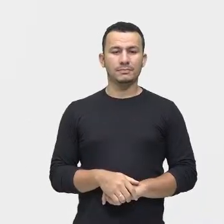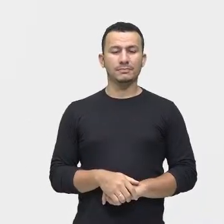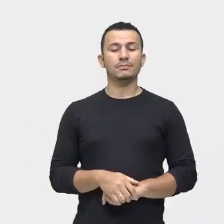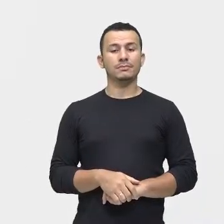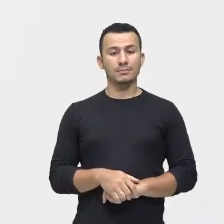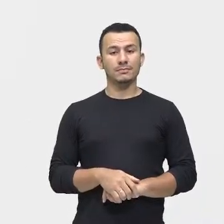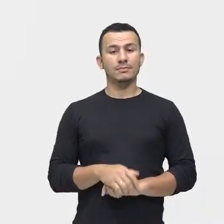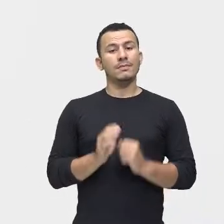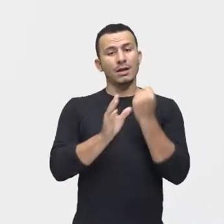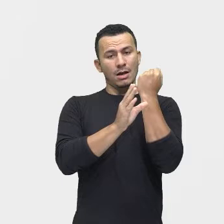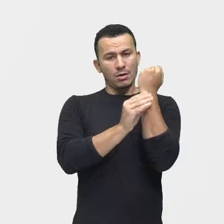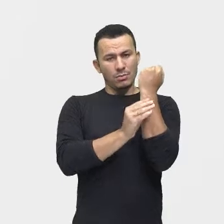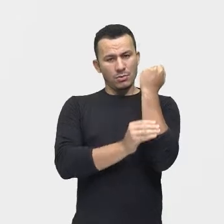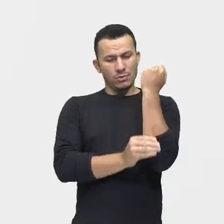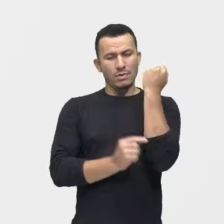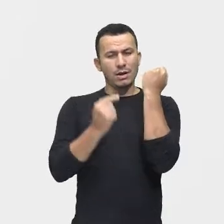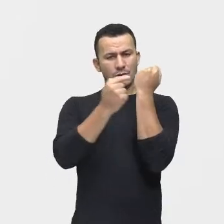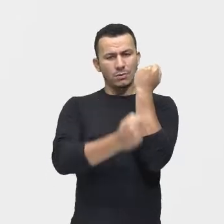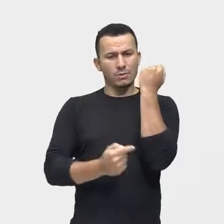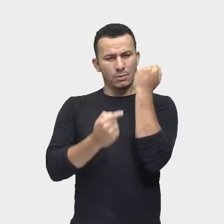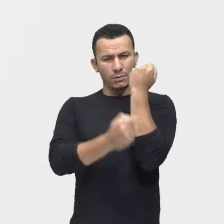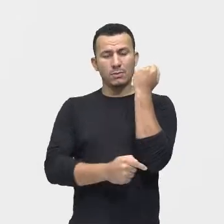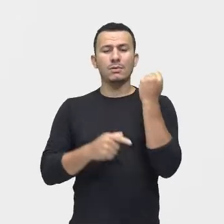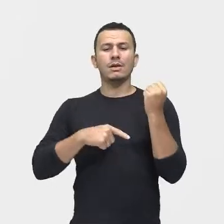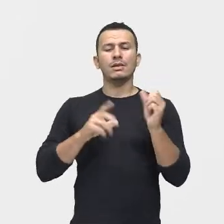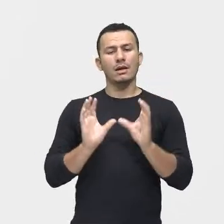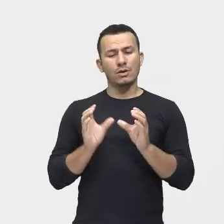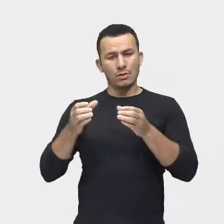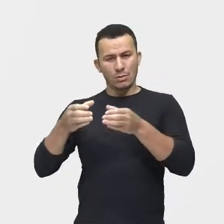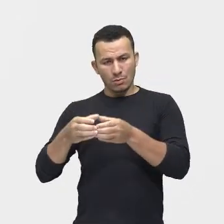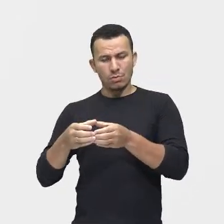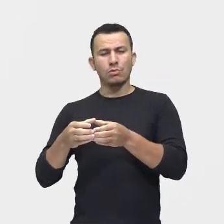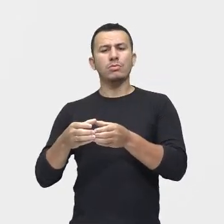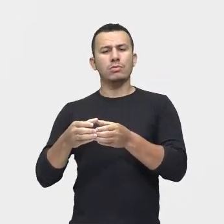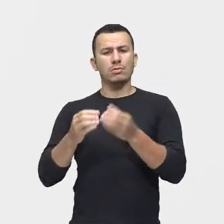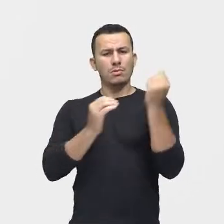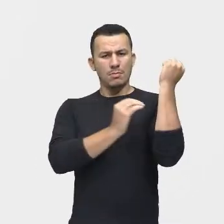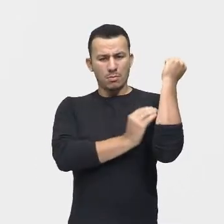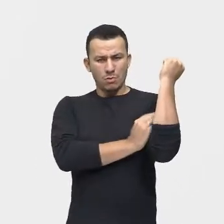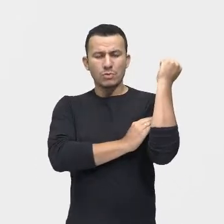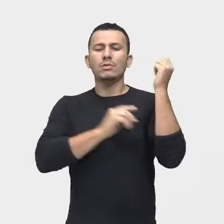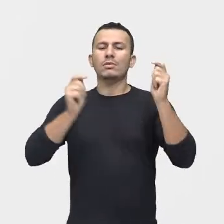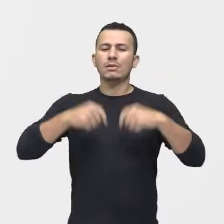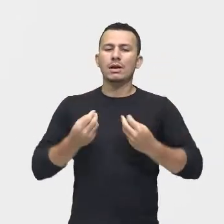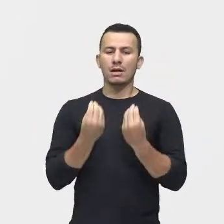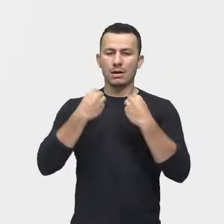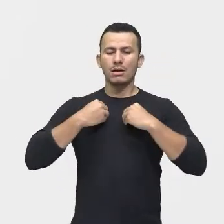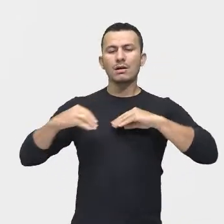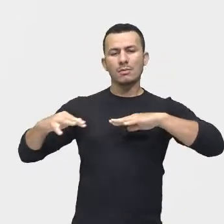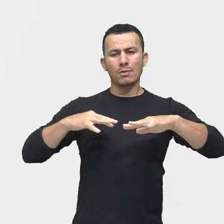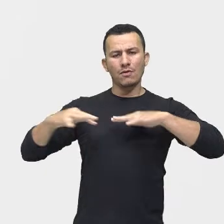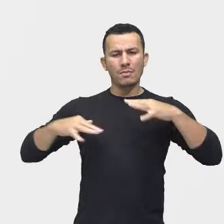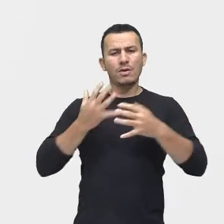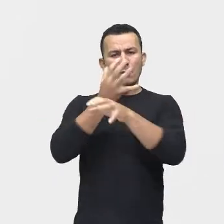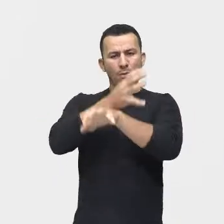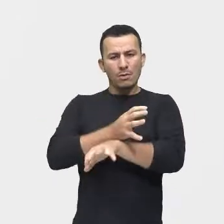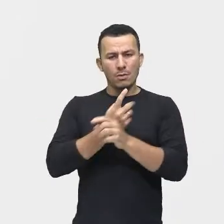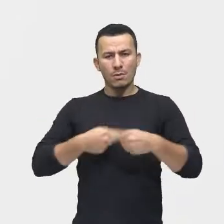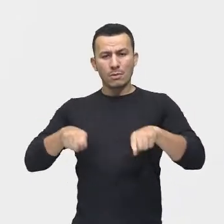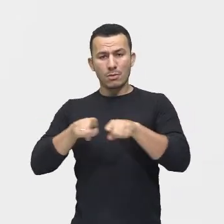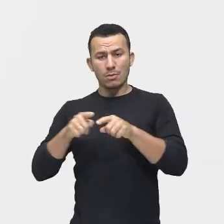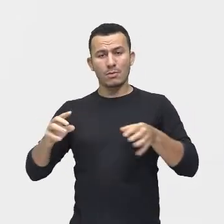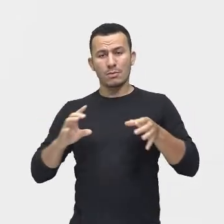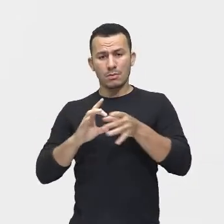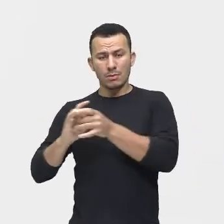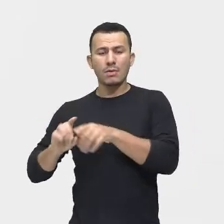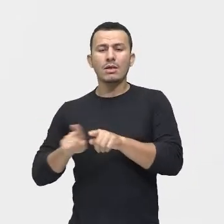Sistema muscular é o conjunto de músculos que nos permite movimentação do esqueleto, produção